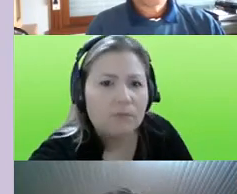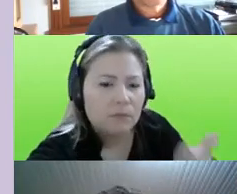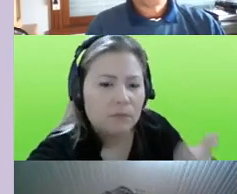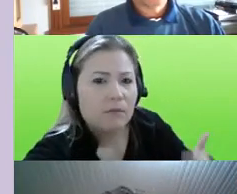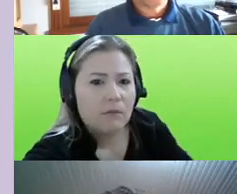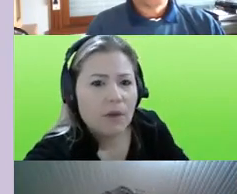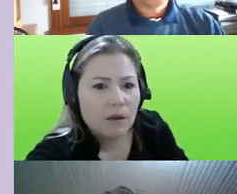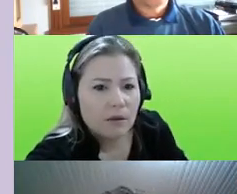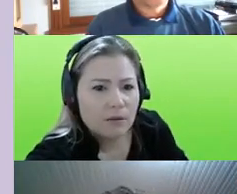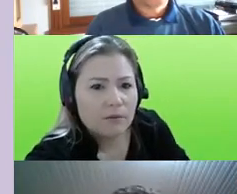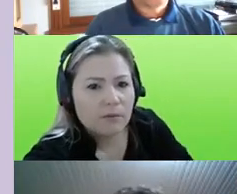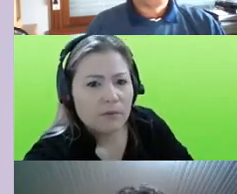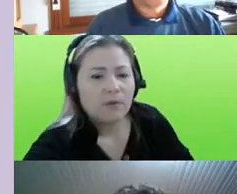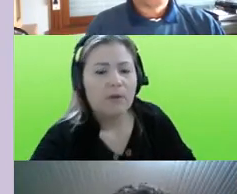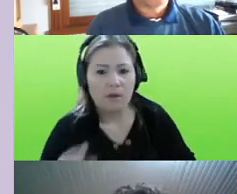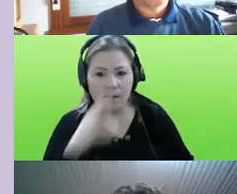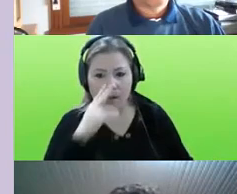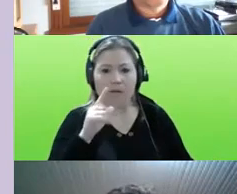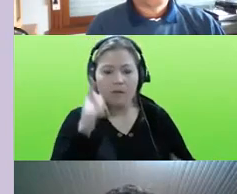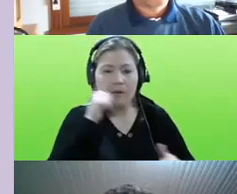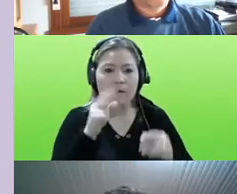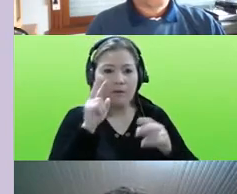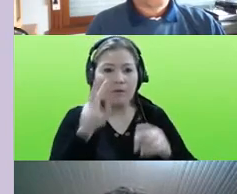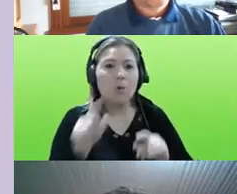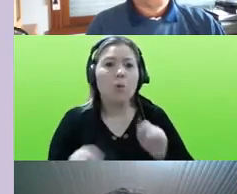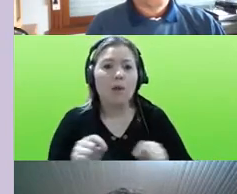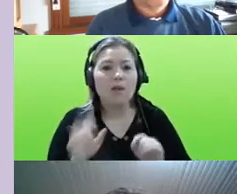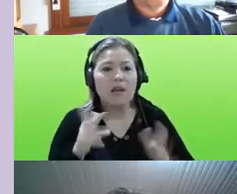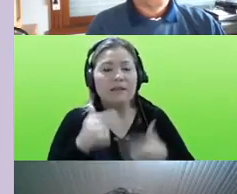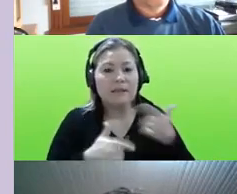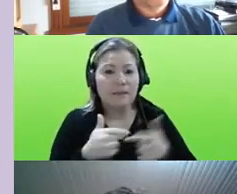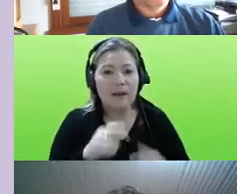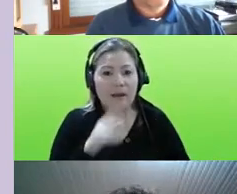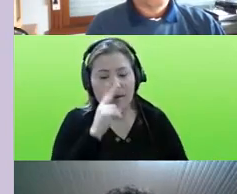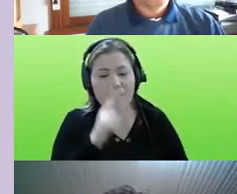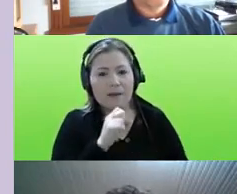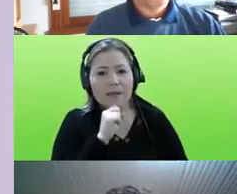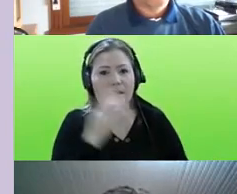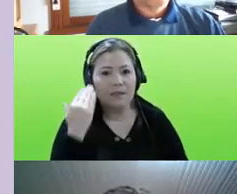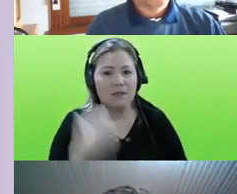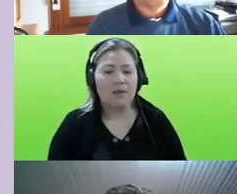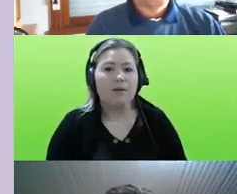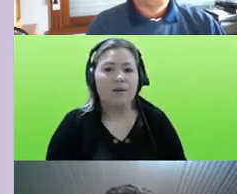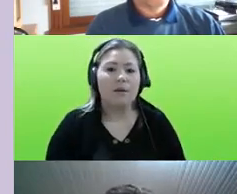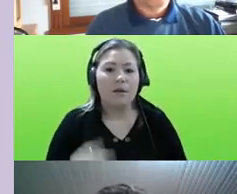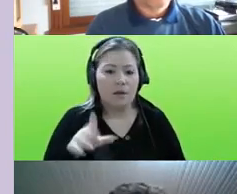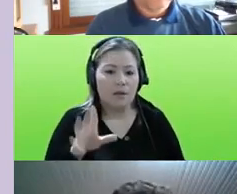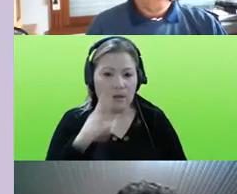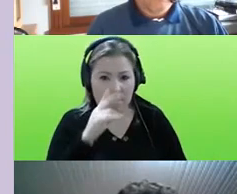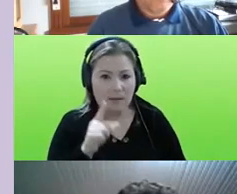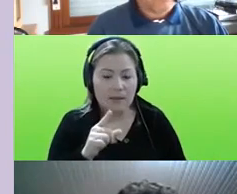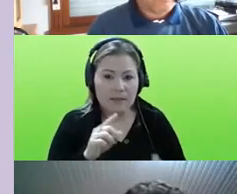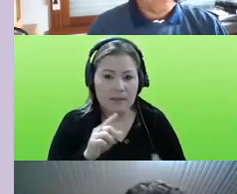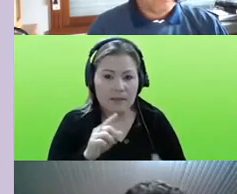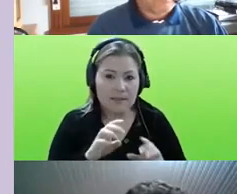para justamente também podermos ver o que já foi trabalhado em edições anteriores. Então, aqui da esquerda para a direita, vocês